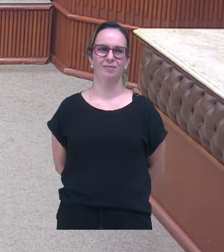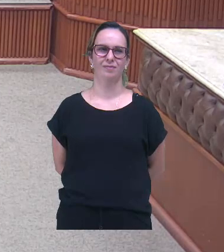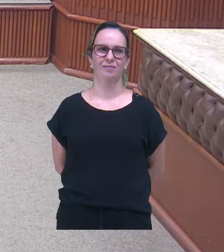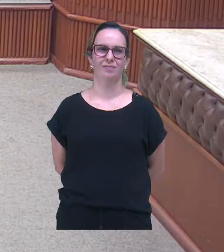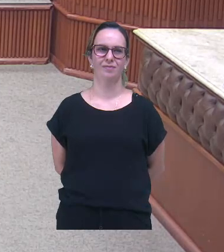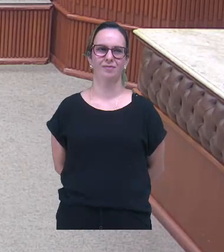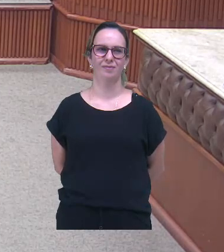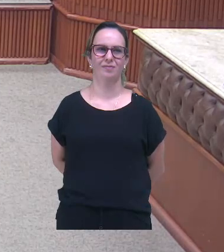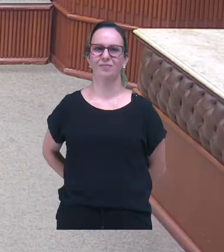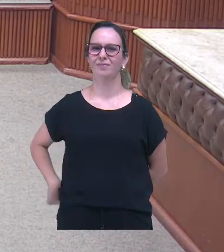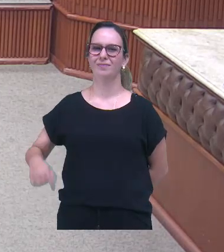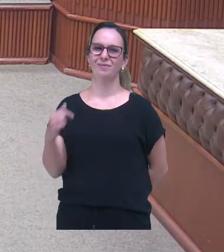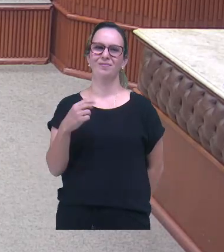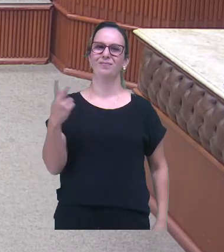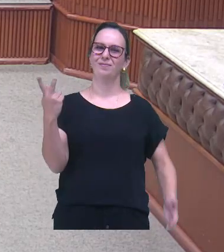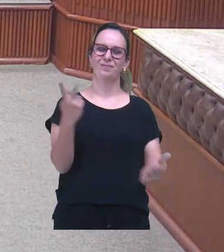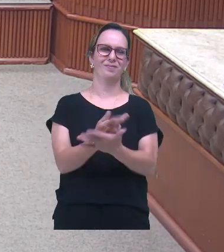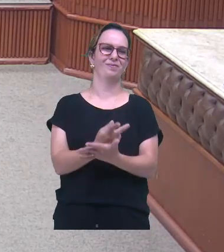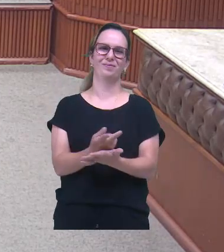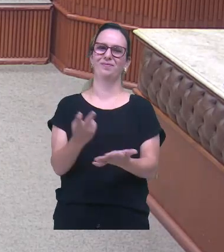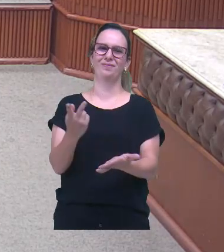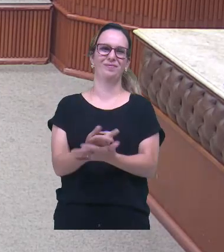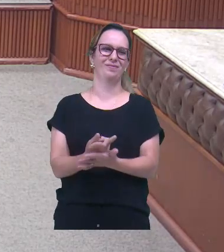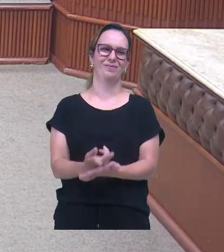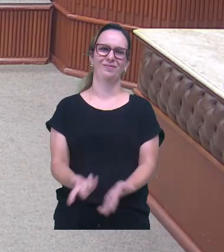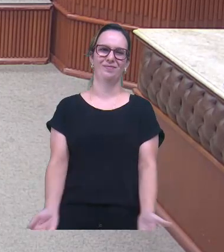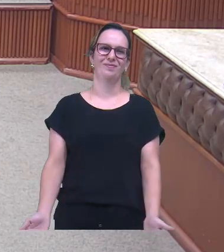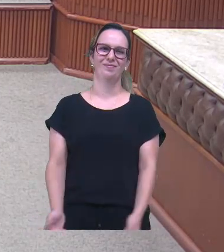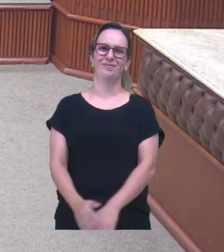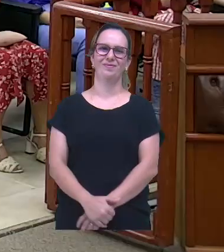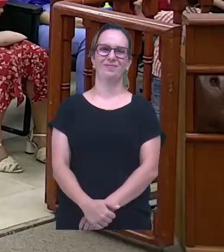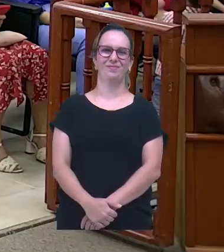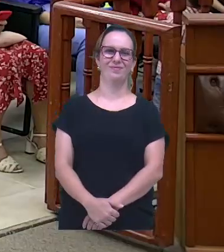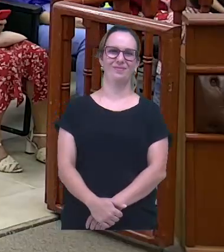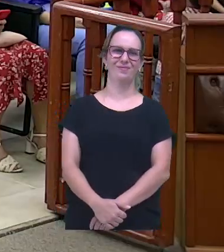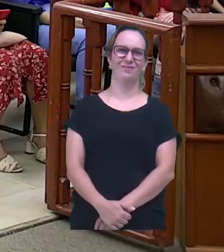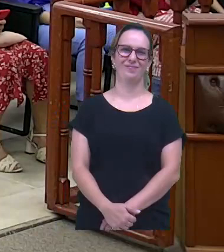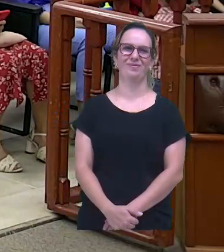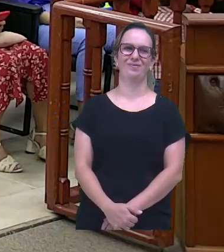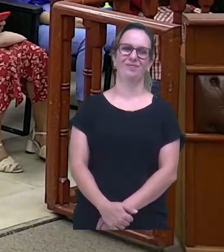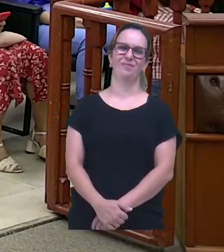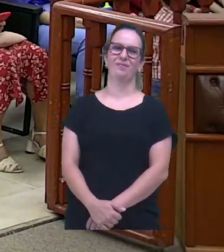Fiz de propósito para vocês se manifestarem, que eu vi que ela estava com a maior torcida da turma aí.